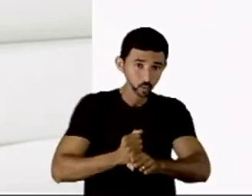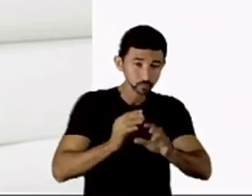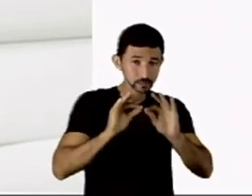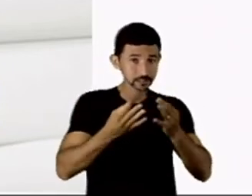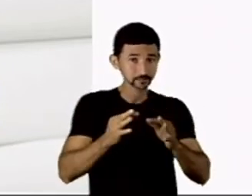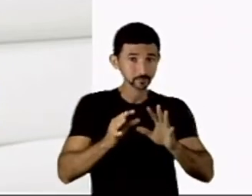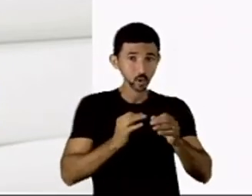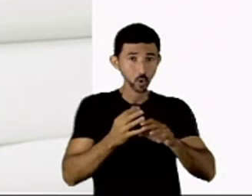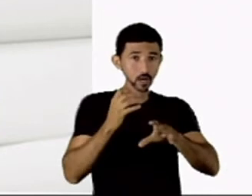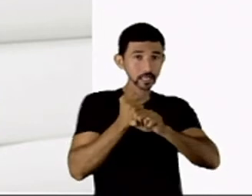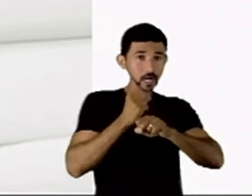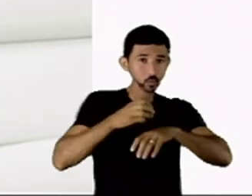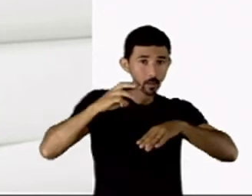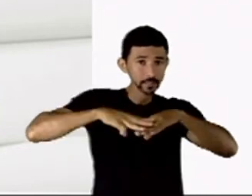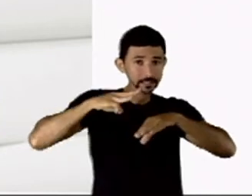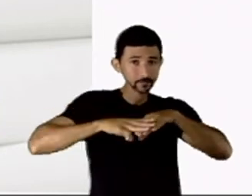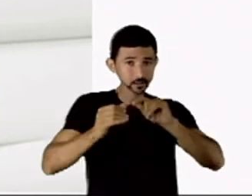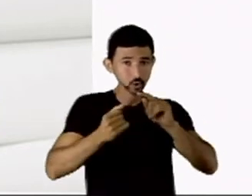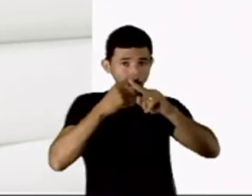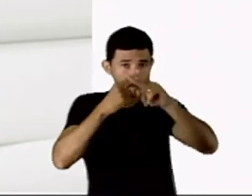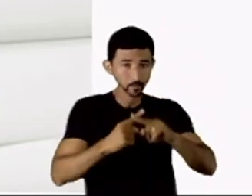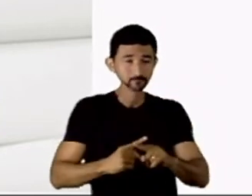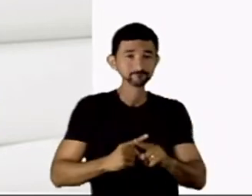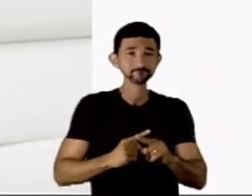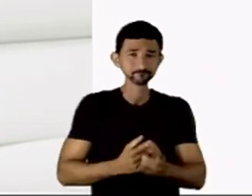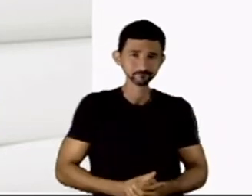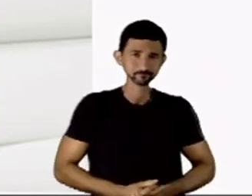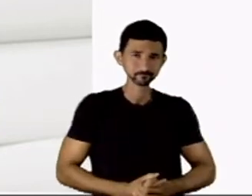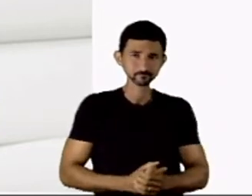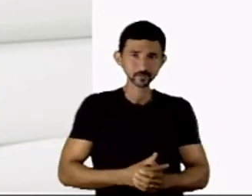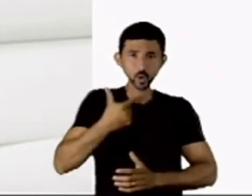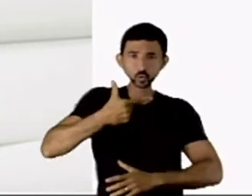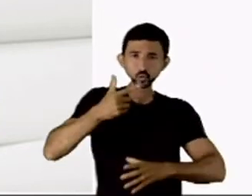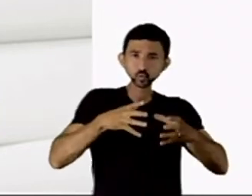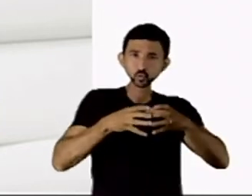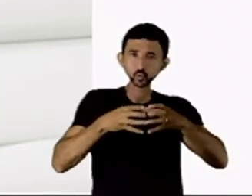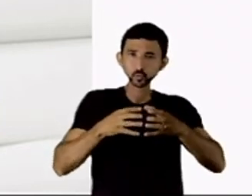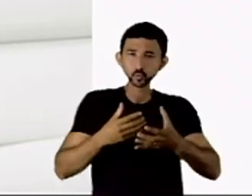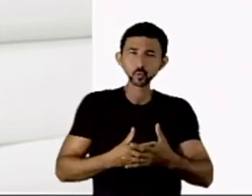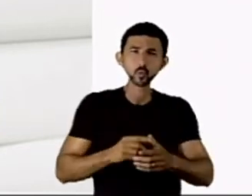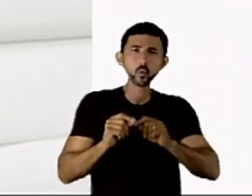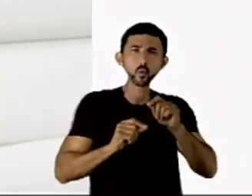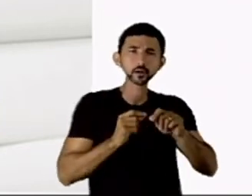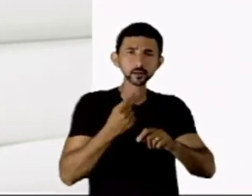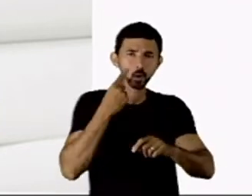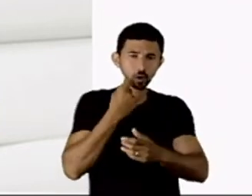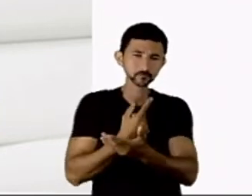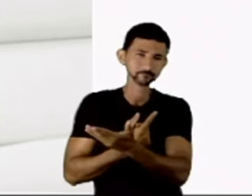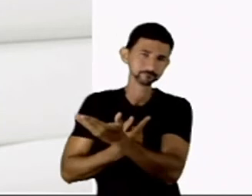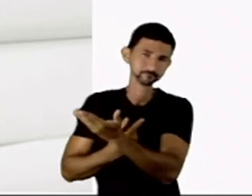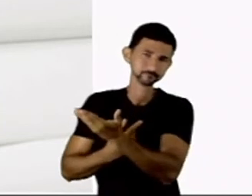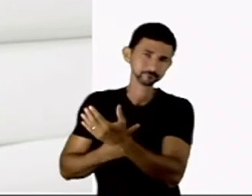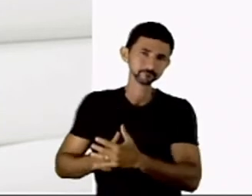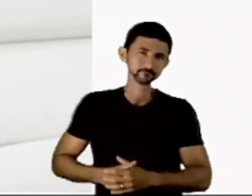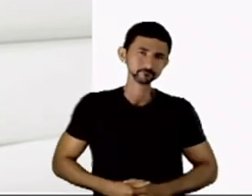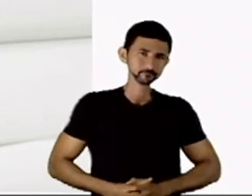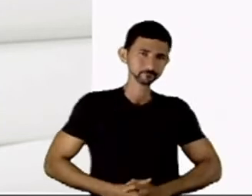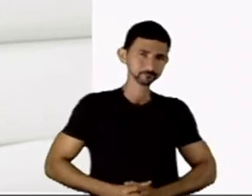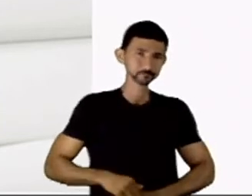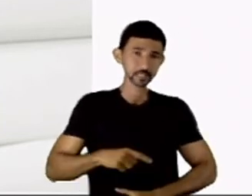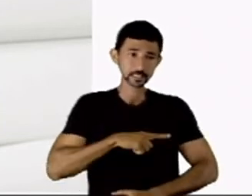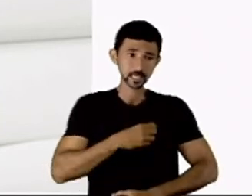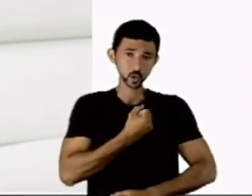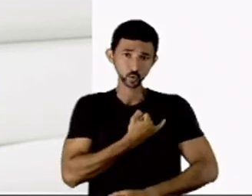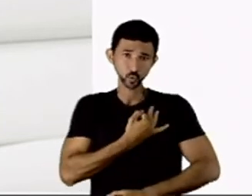de representar as multiplicações apresentadas no segundo grupo. Ou seja, olha aqui, tu tens números que